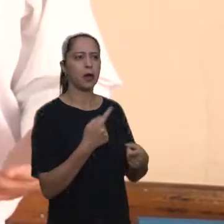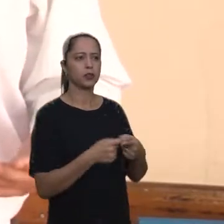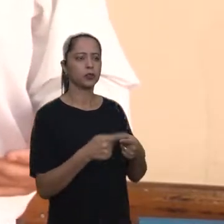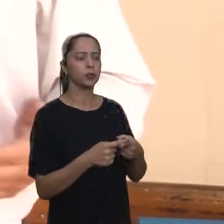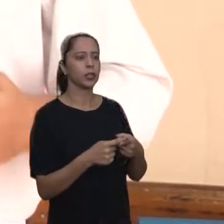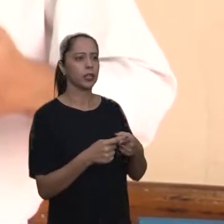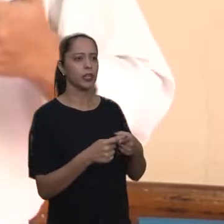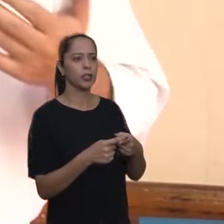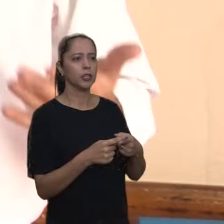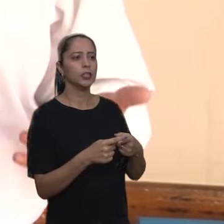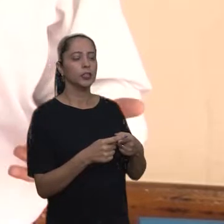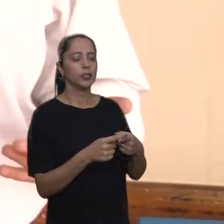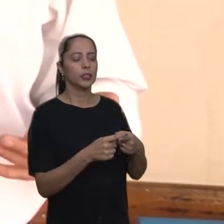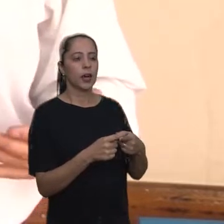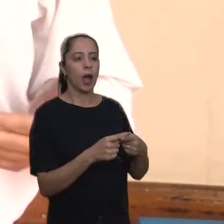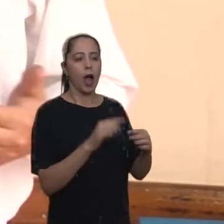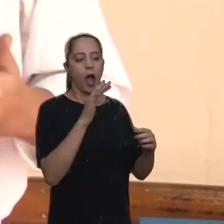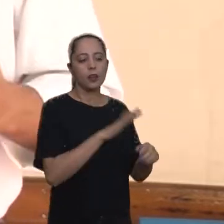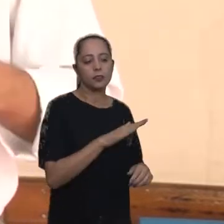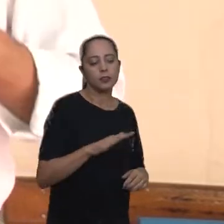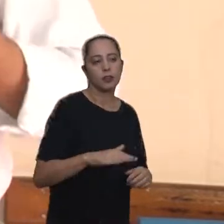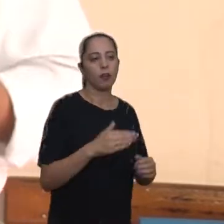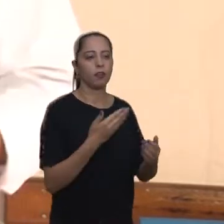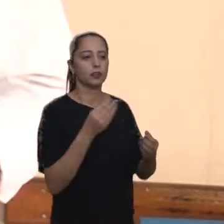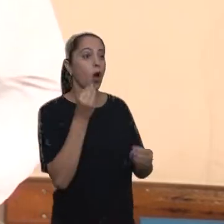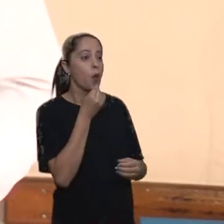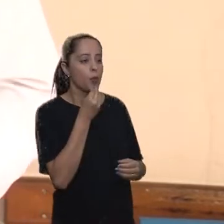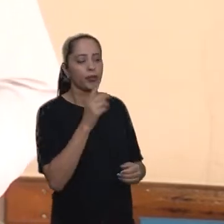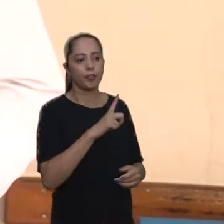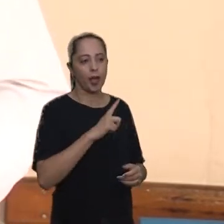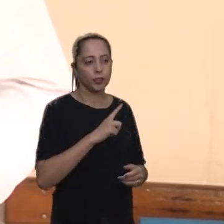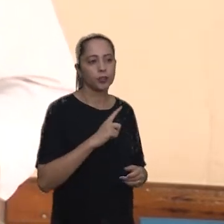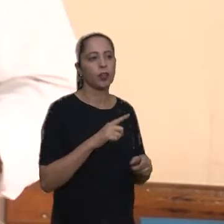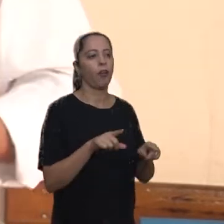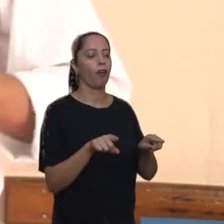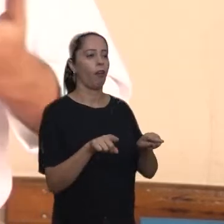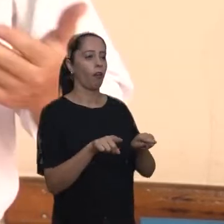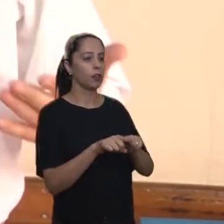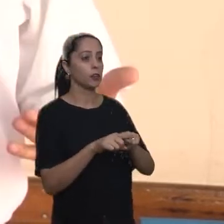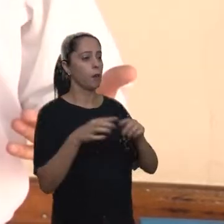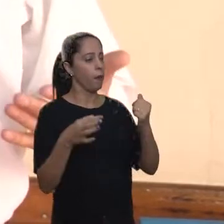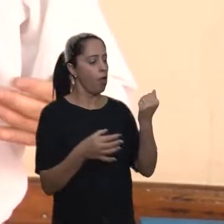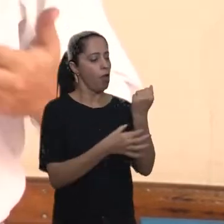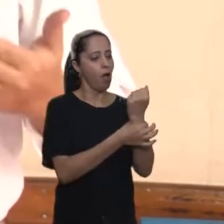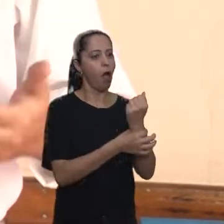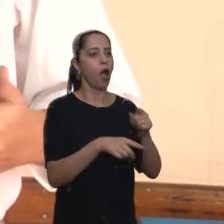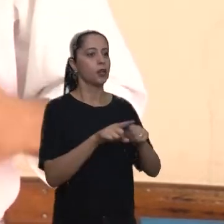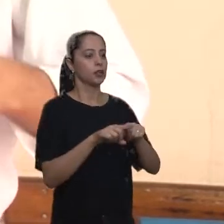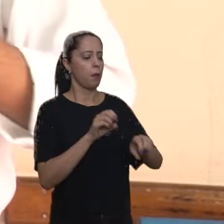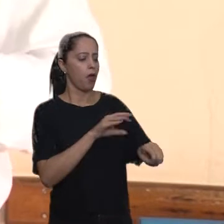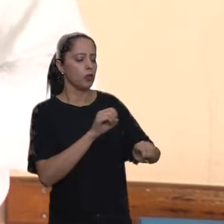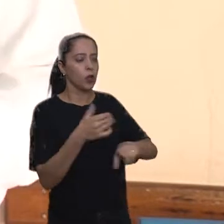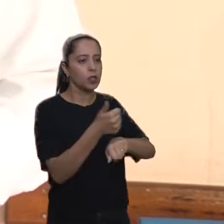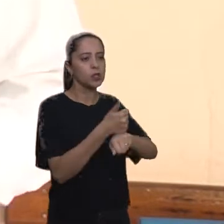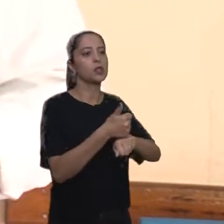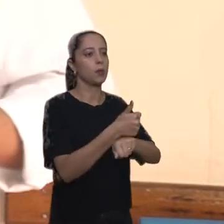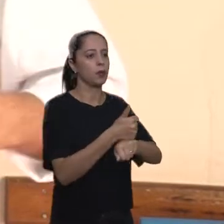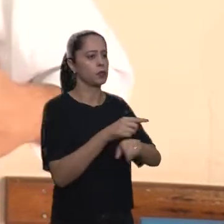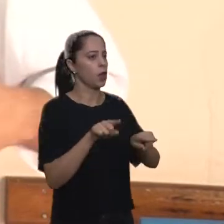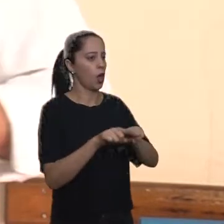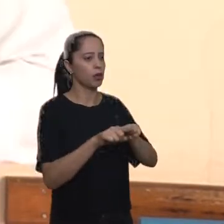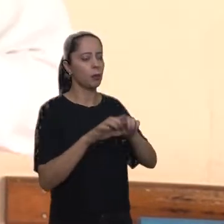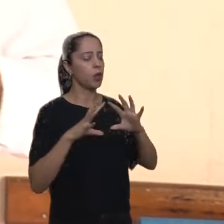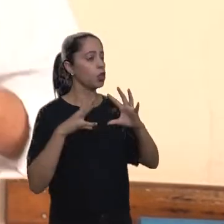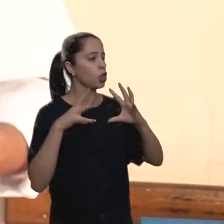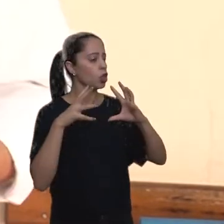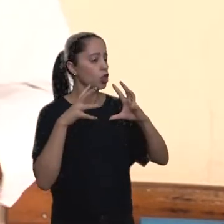cidades têm, oferecendo aí no contraturno, principalmente oportunidades, né, de proteção social, educação profissional